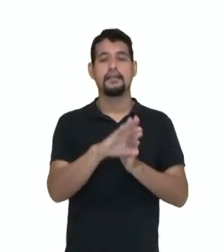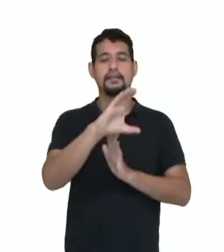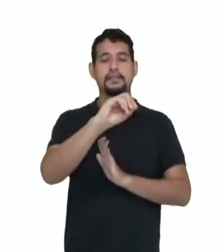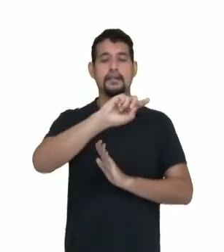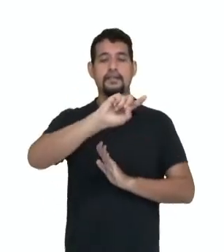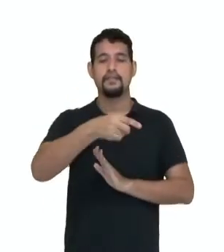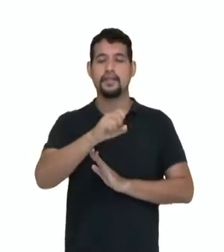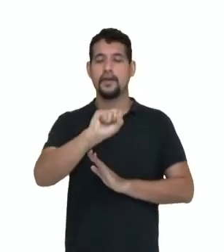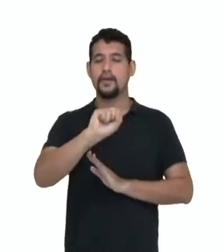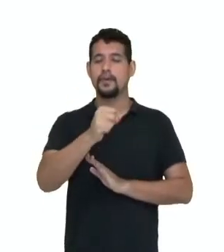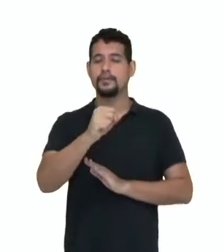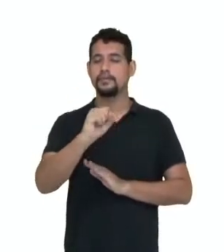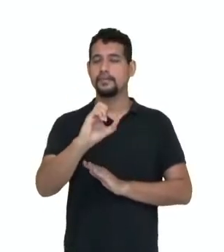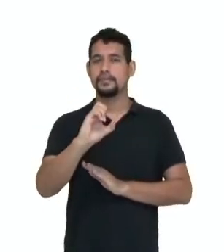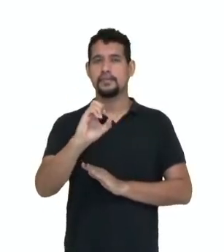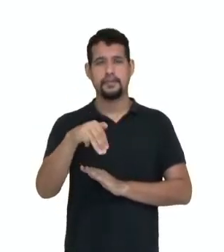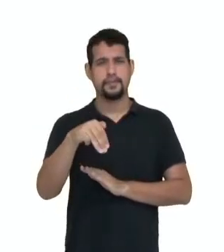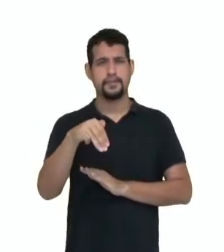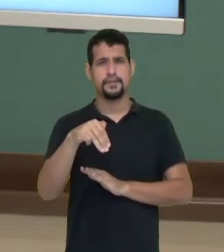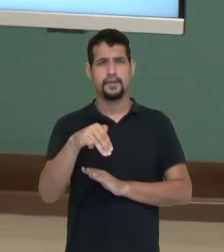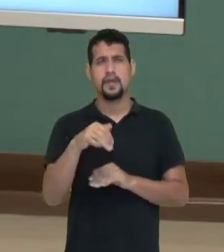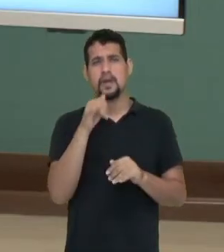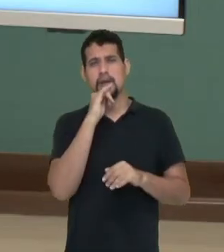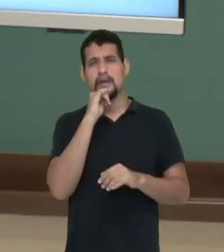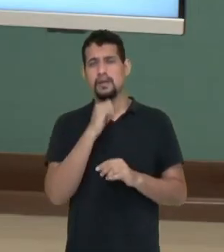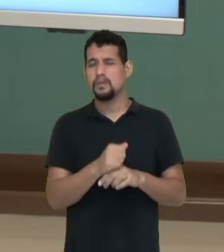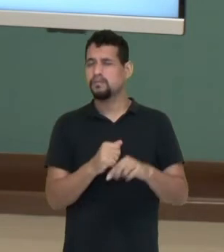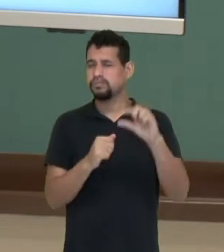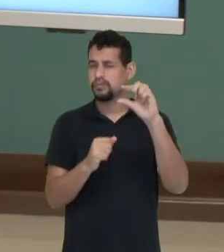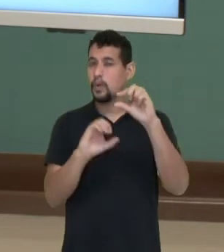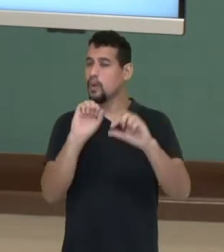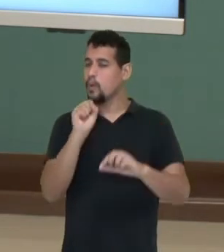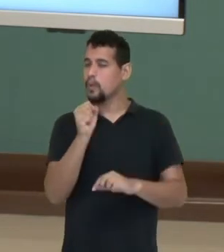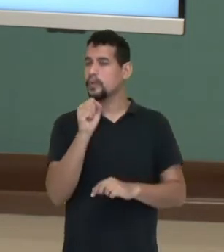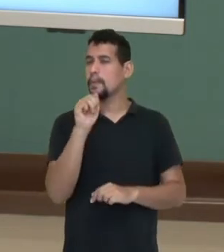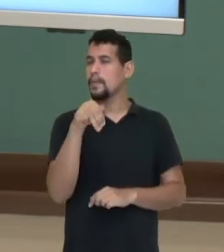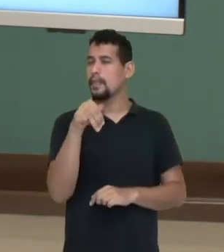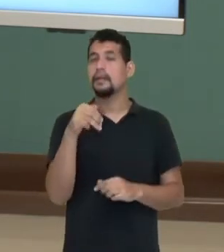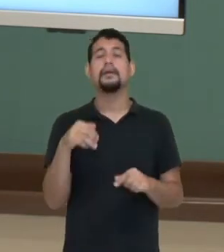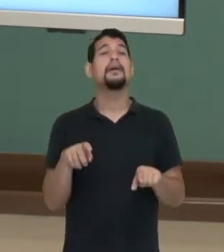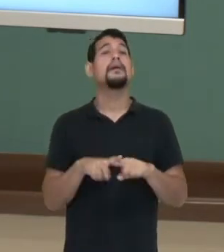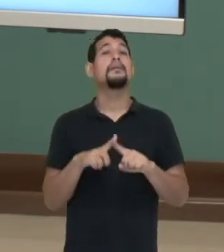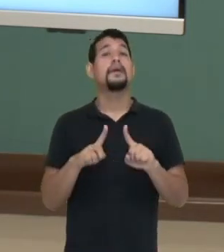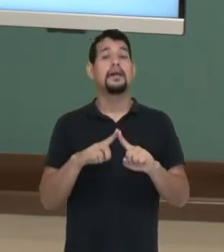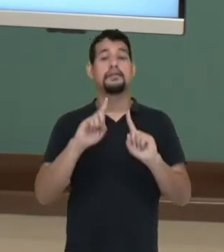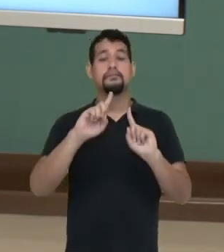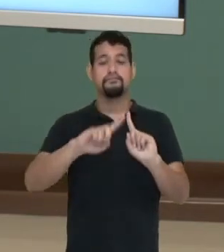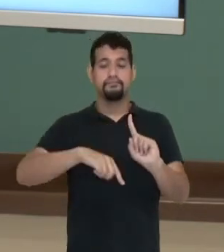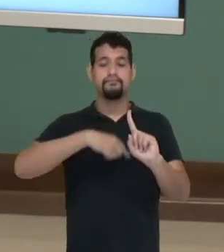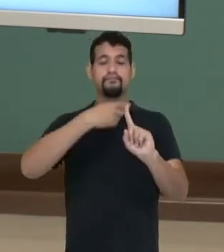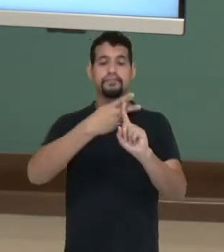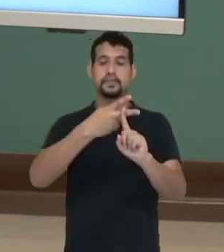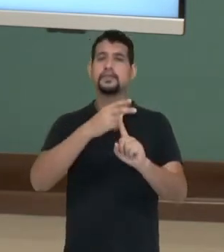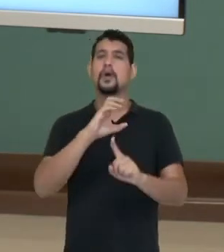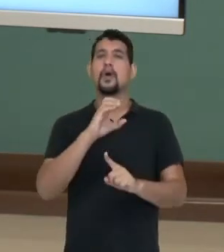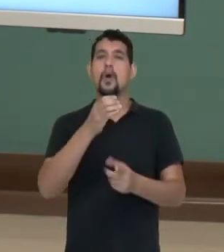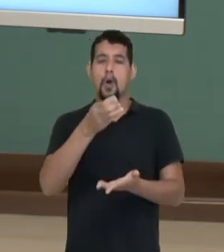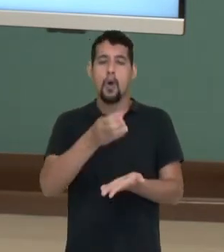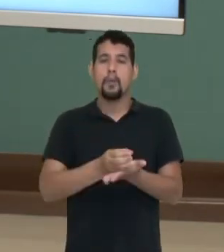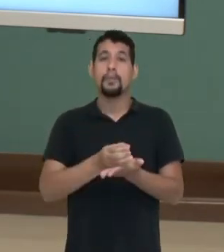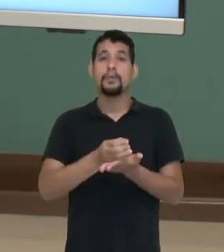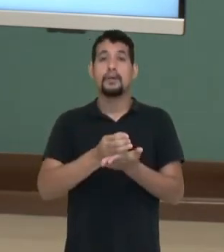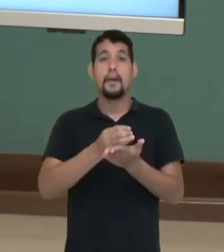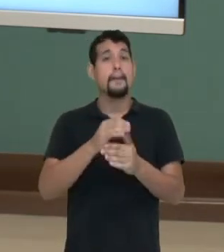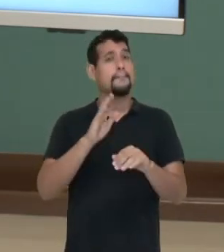0,8 centímetros. Assim, ó, entendeu? 8 milímetros. Dobrando o número de copos, dobra a altura